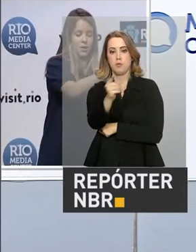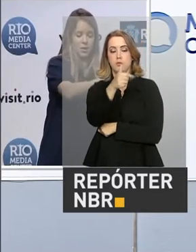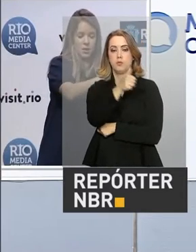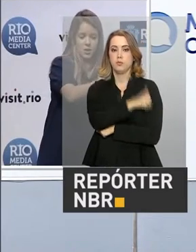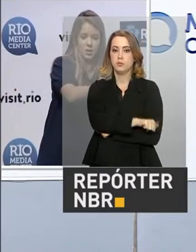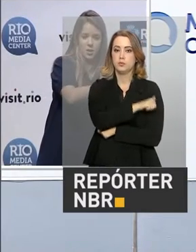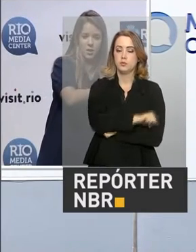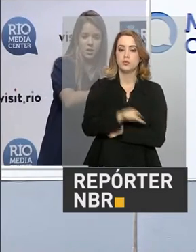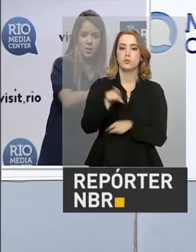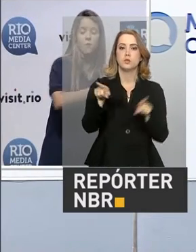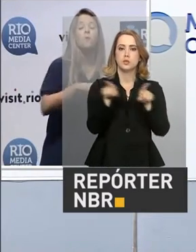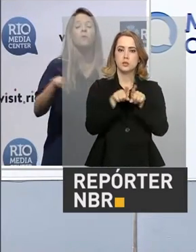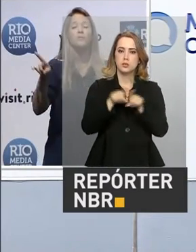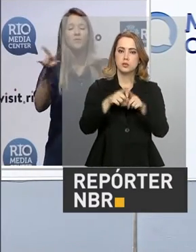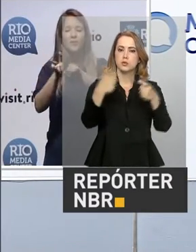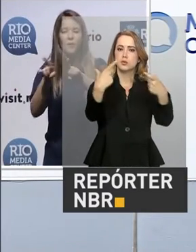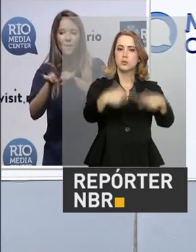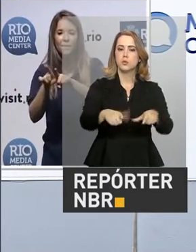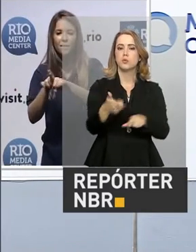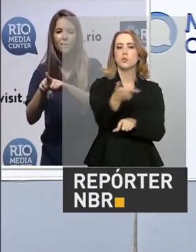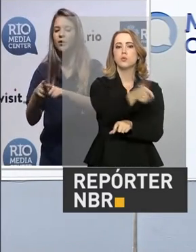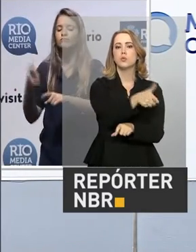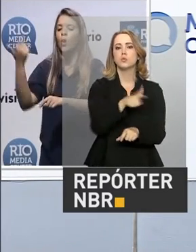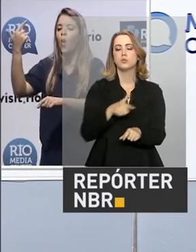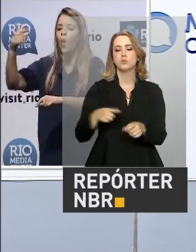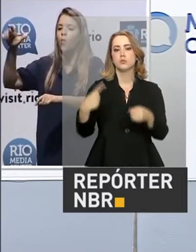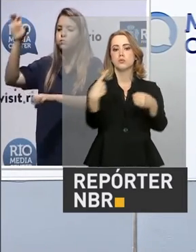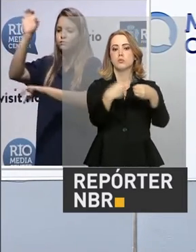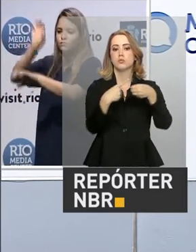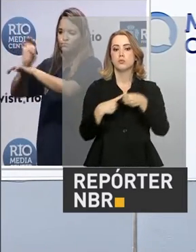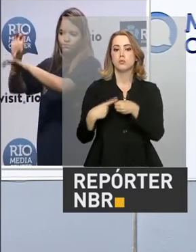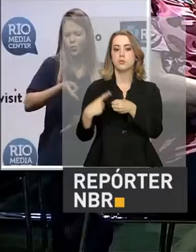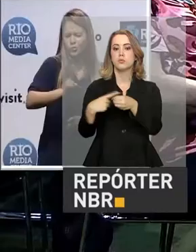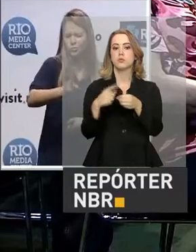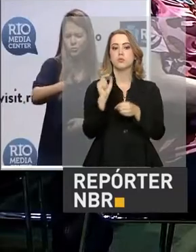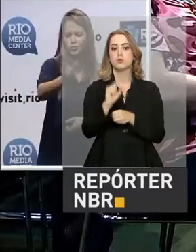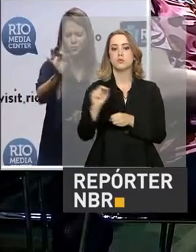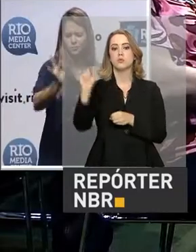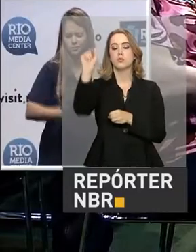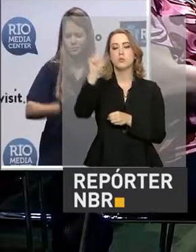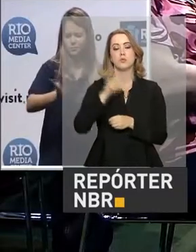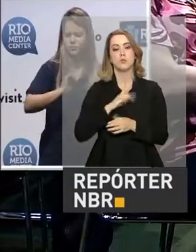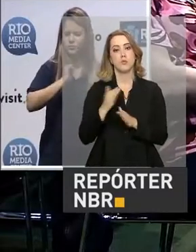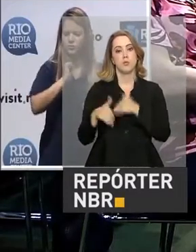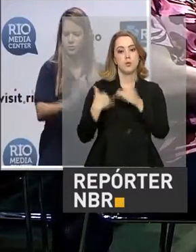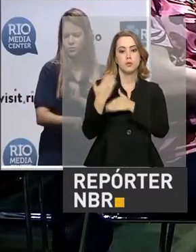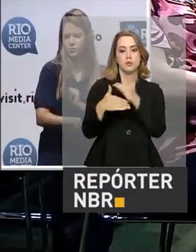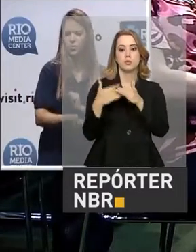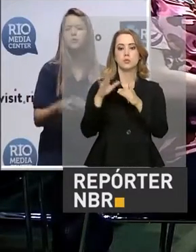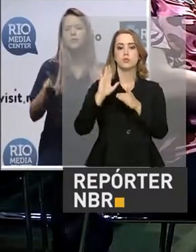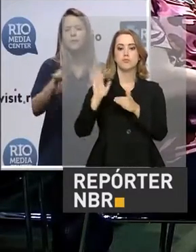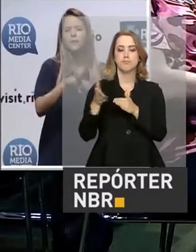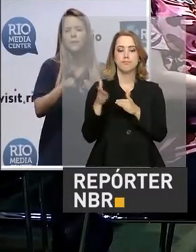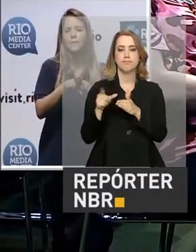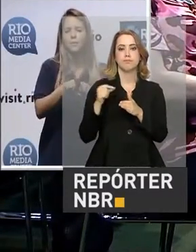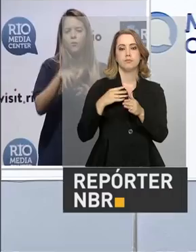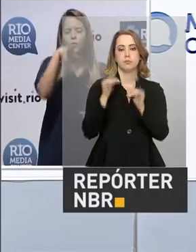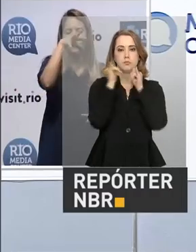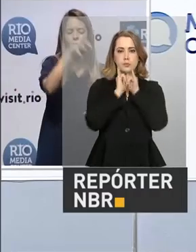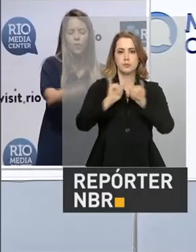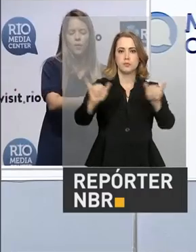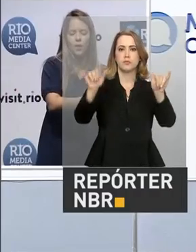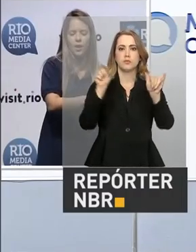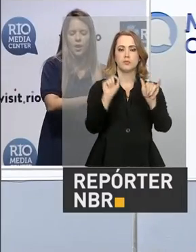Janeiro quanto a instalada em outras regiões do Brasil serão mantidos também como já anunciado